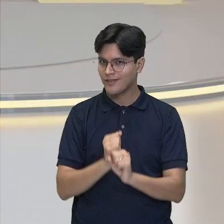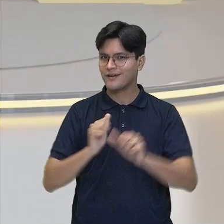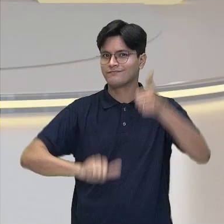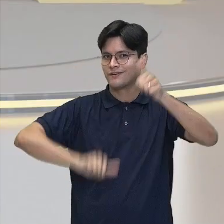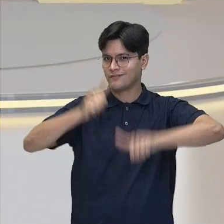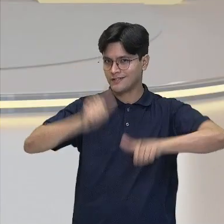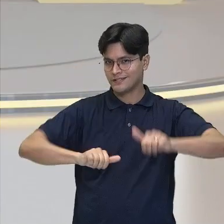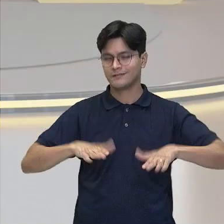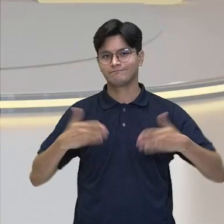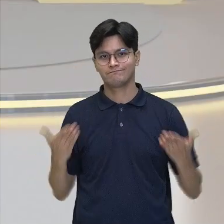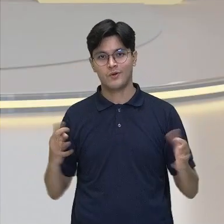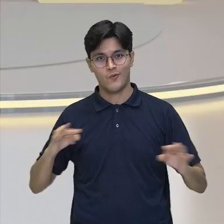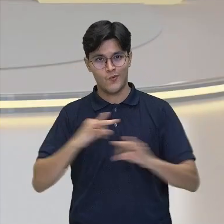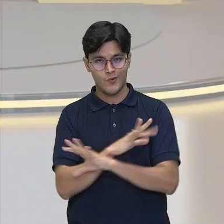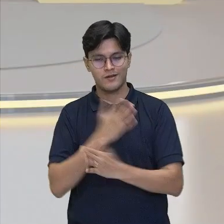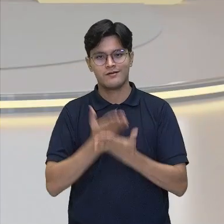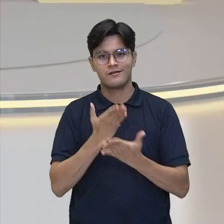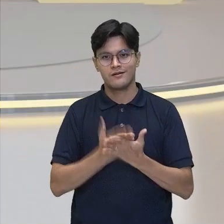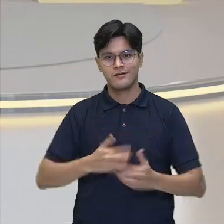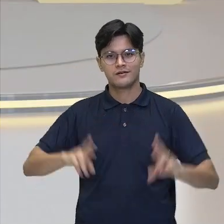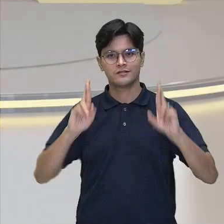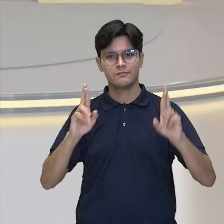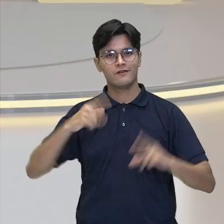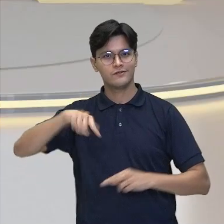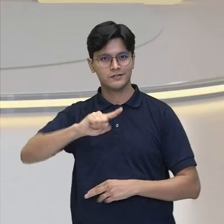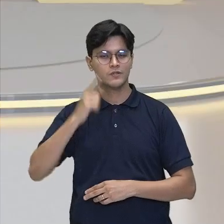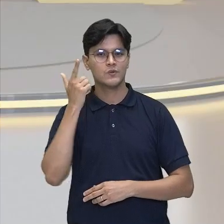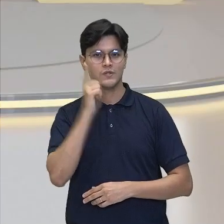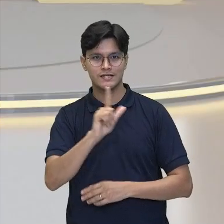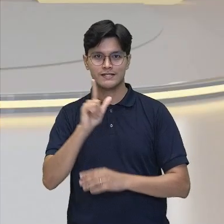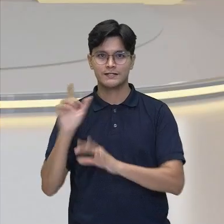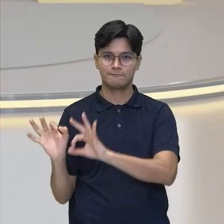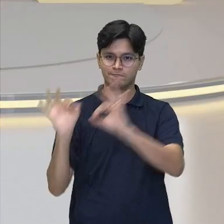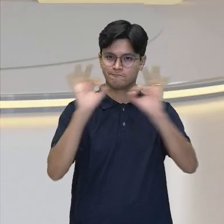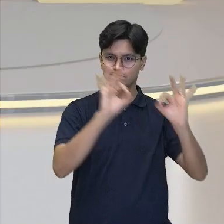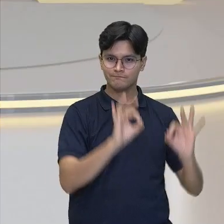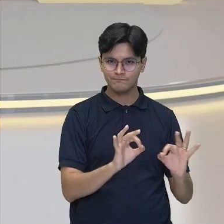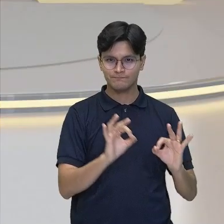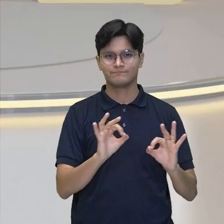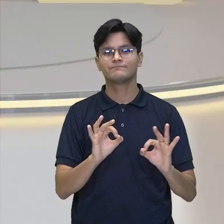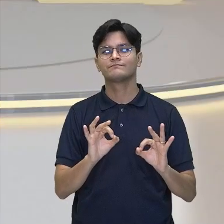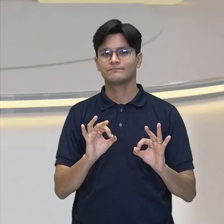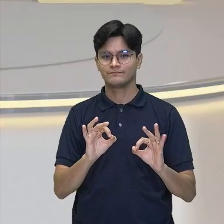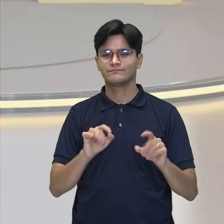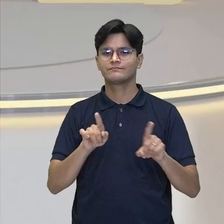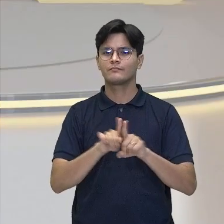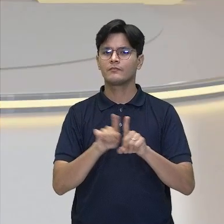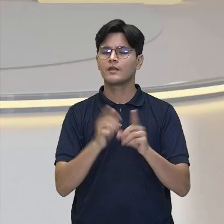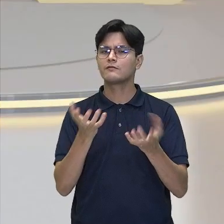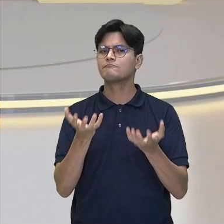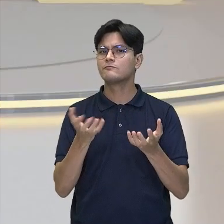final de mais uma aula, espero que você tenha conseguido acompanhar e também compreendido aí o que a gente tinha para mostrar para